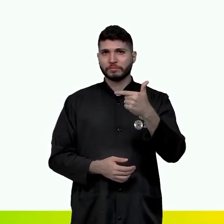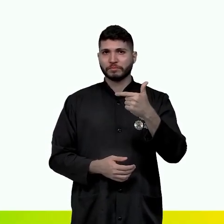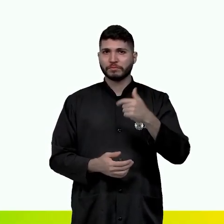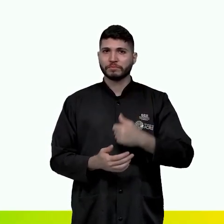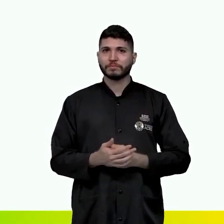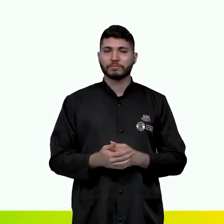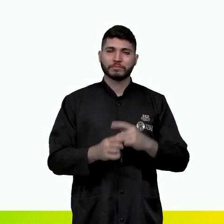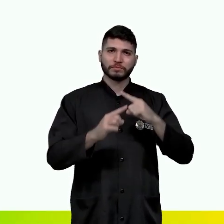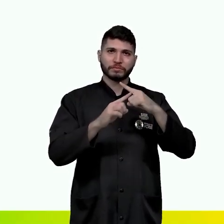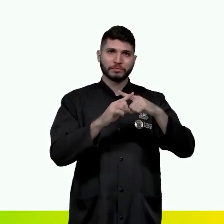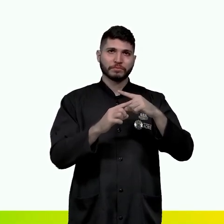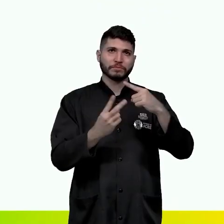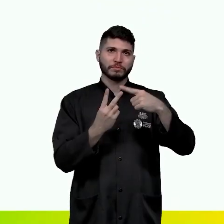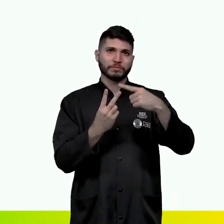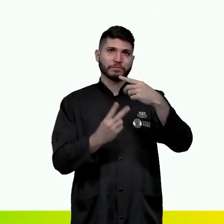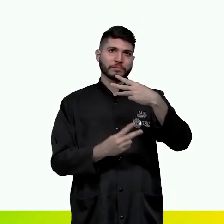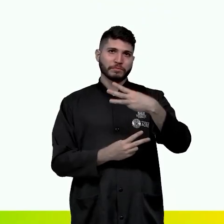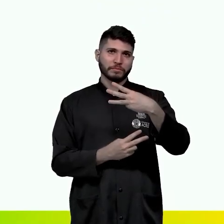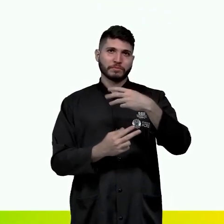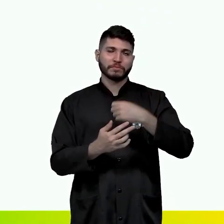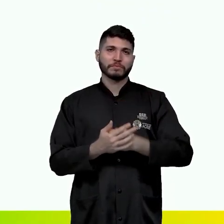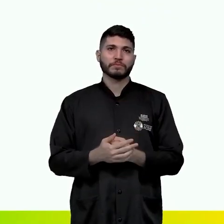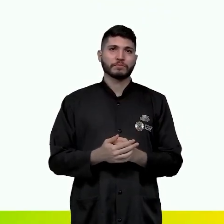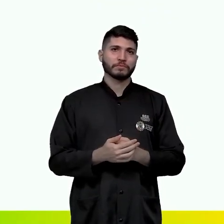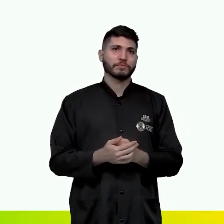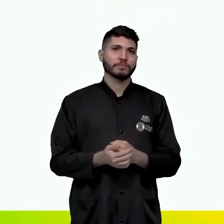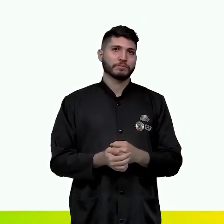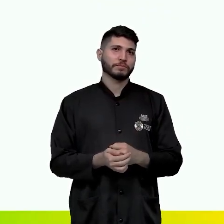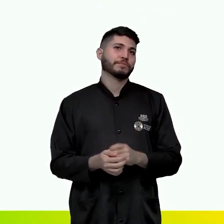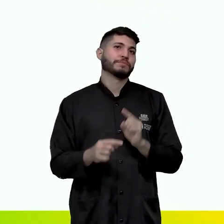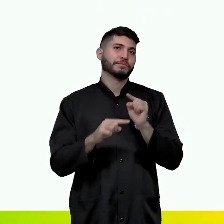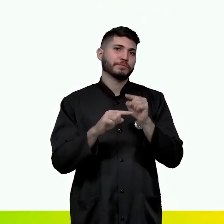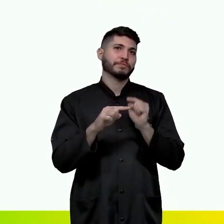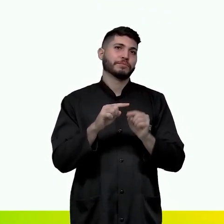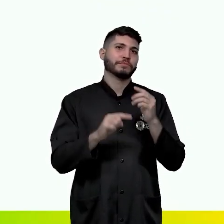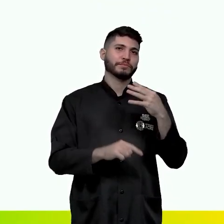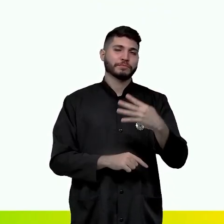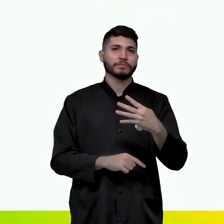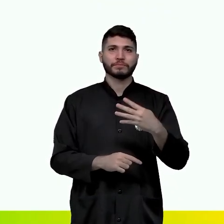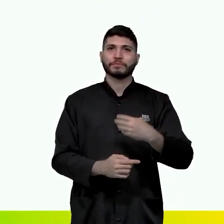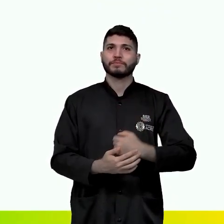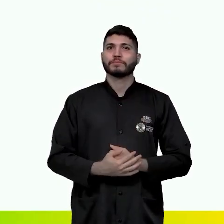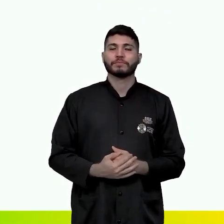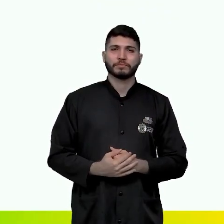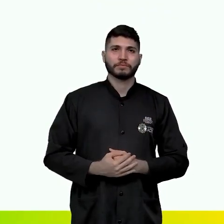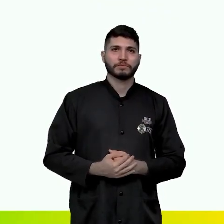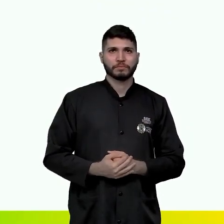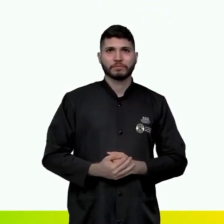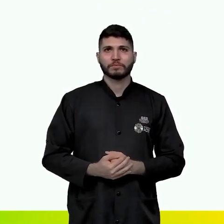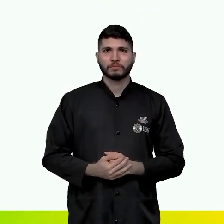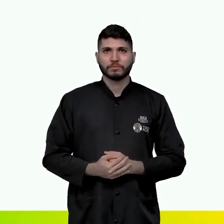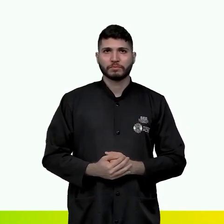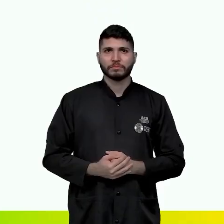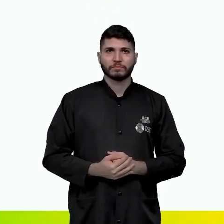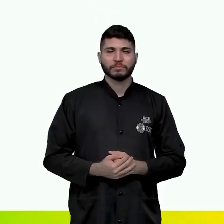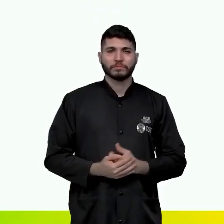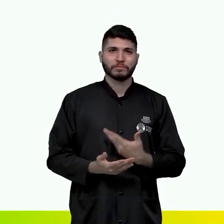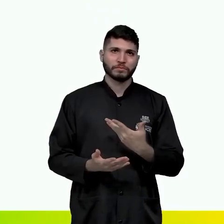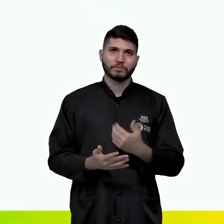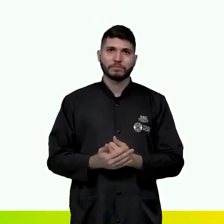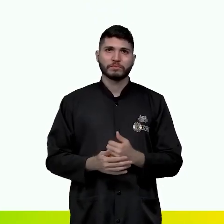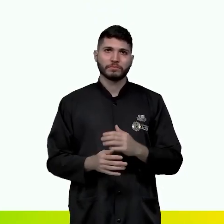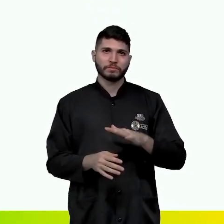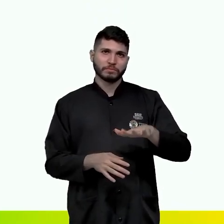vezes a raiz de 3, dividido para 4. Então, essa aqui é uma área de um equilátero. Aí